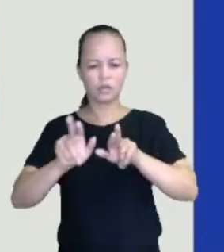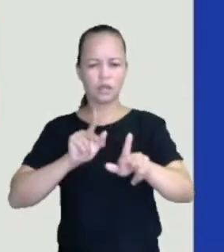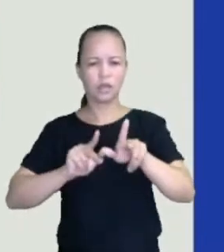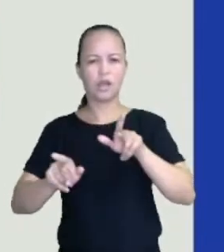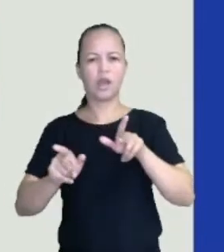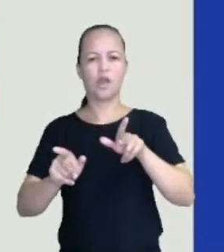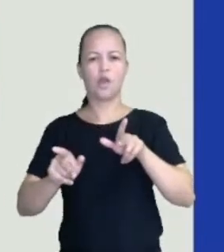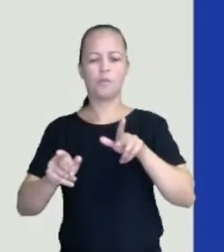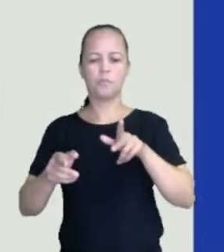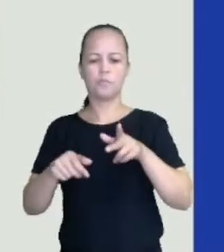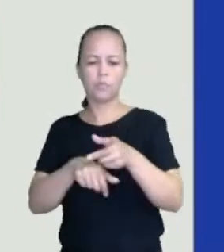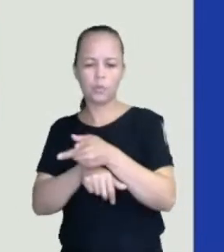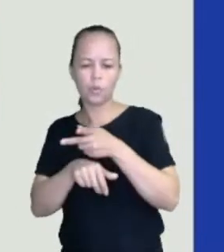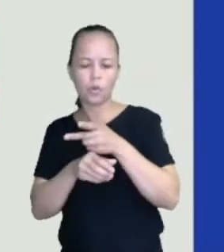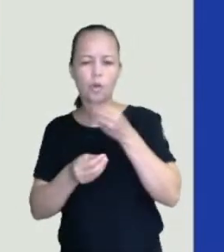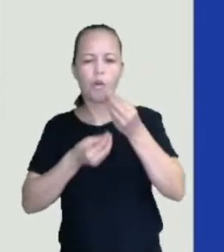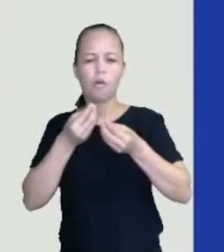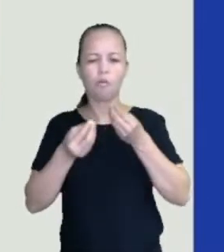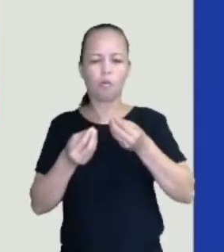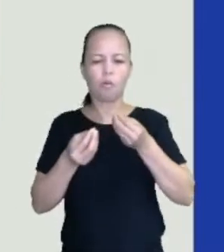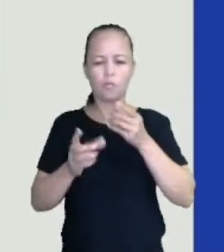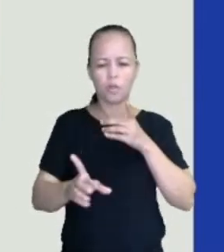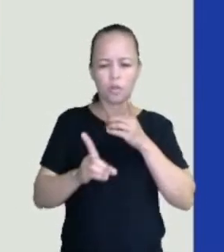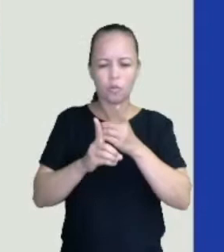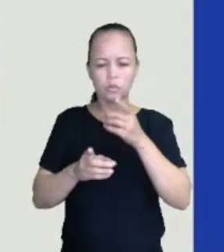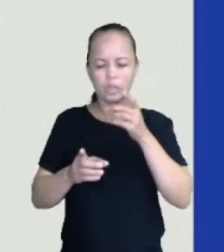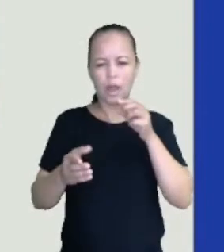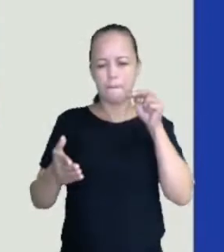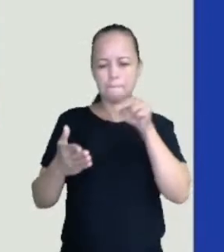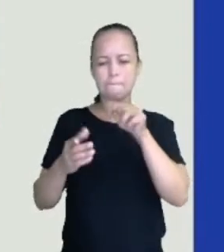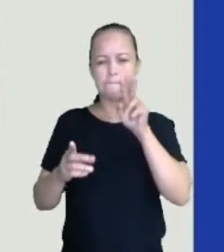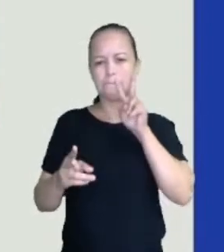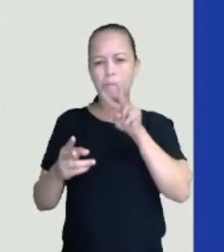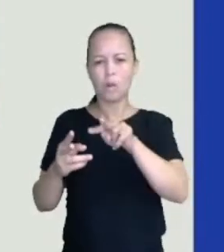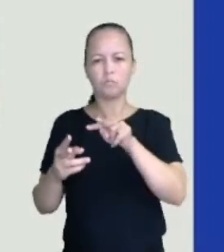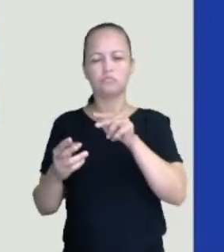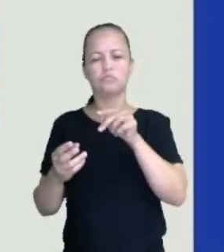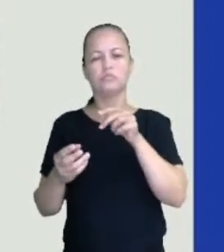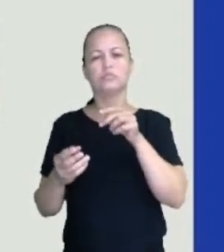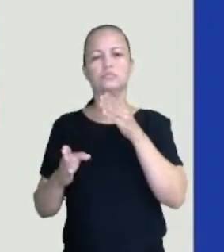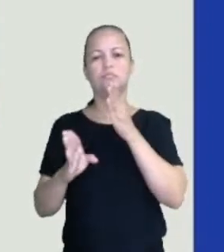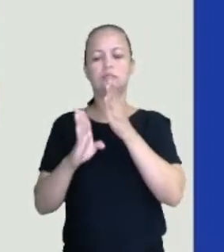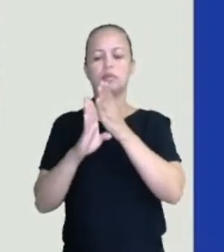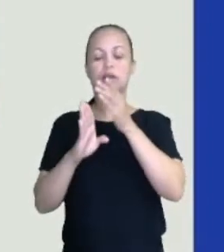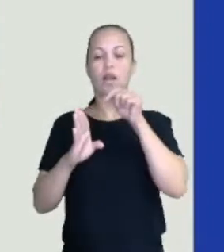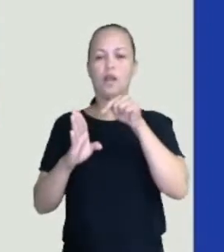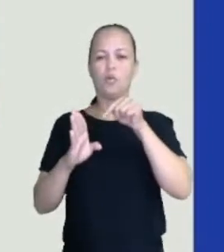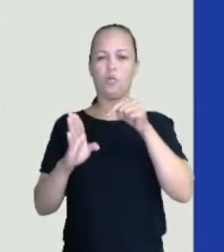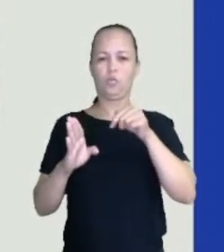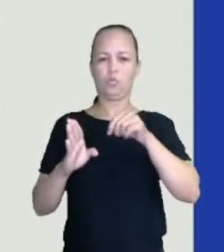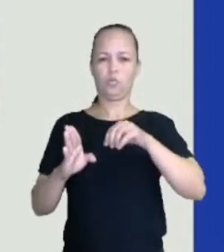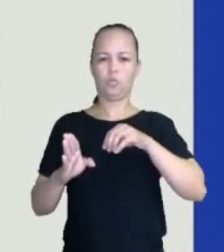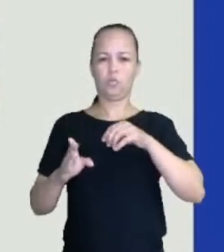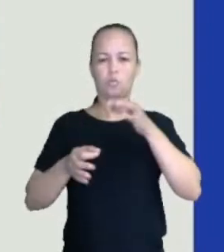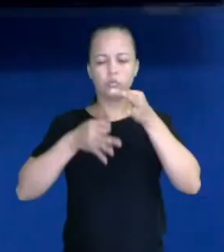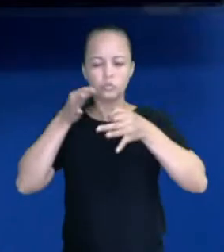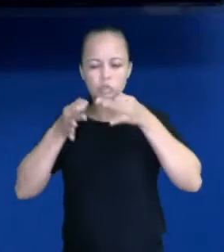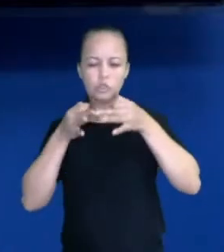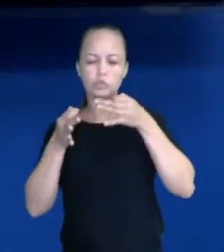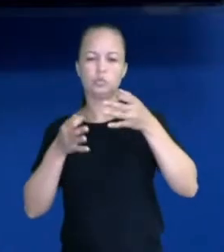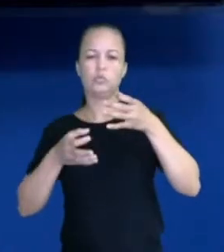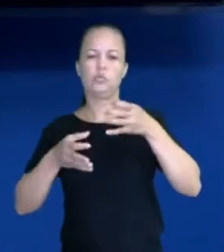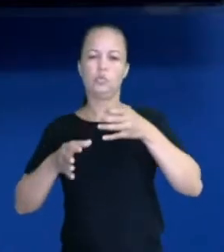procurar onde está o discurso de ódio e a gente consegue identificar realmente no dia a dia, principalmente nos